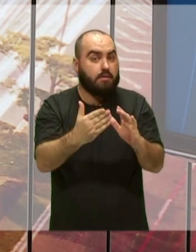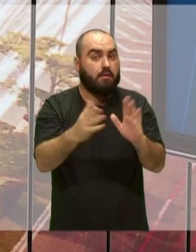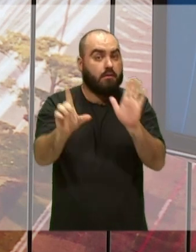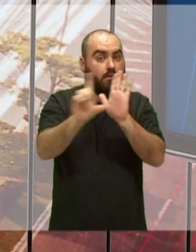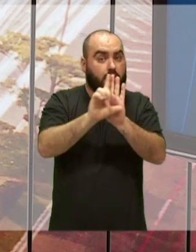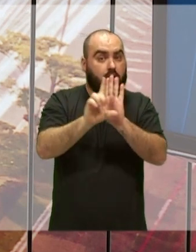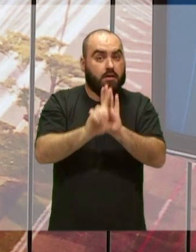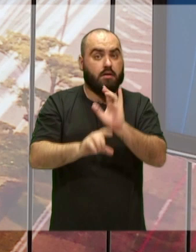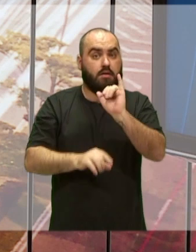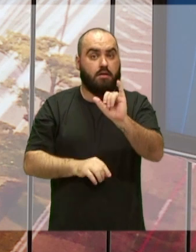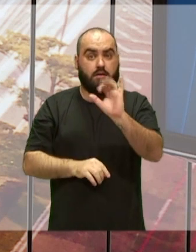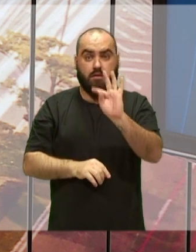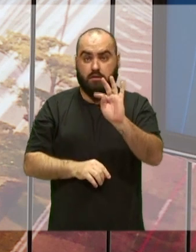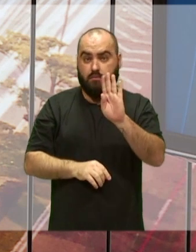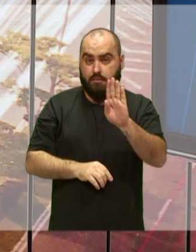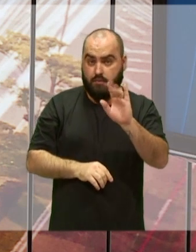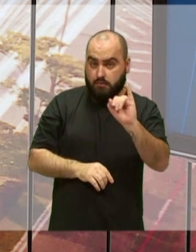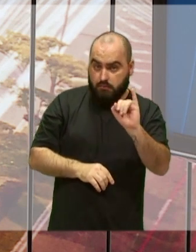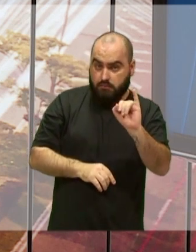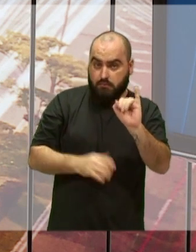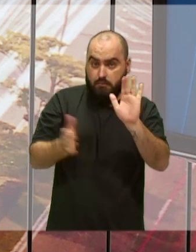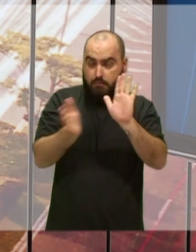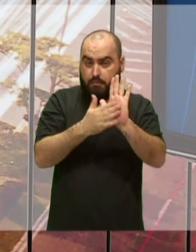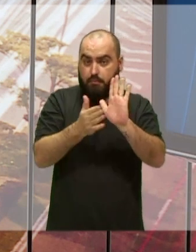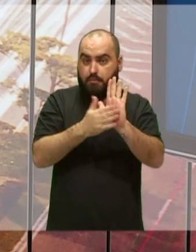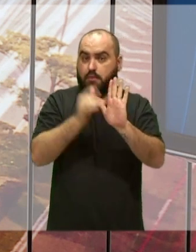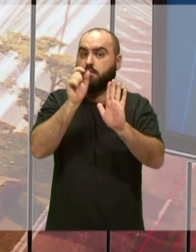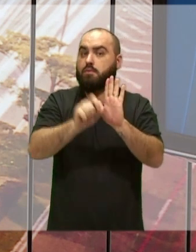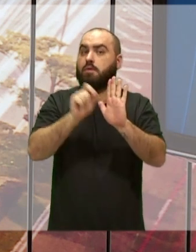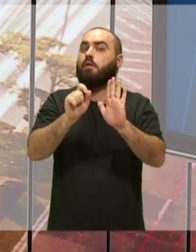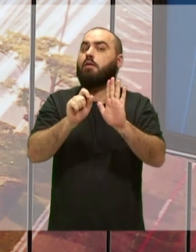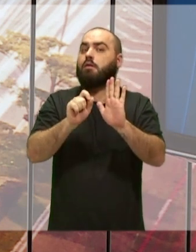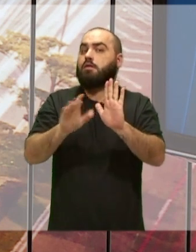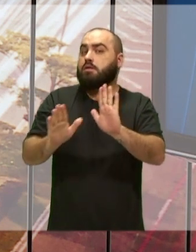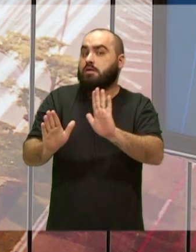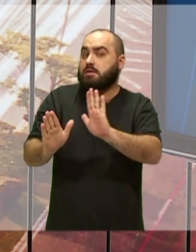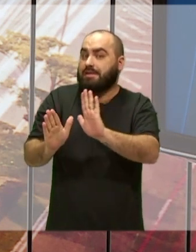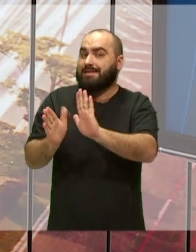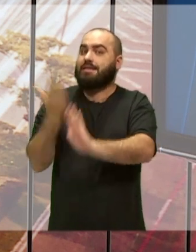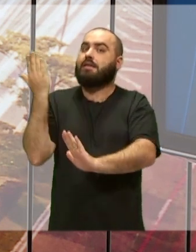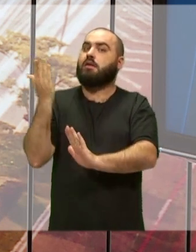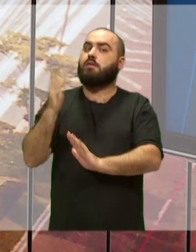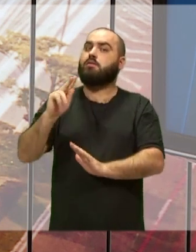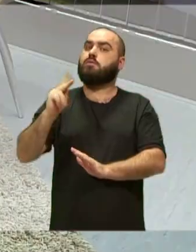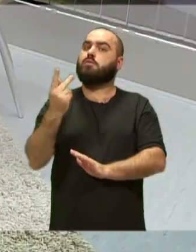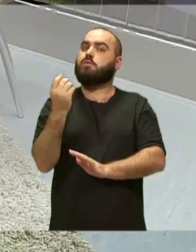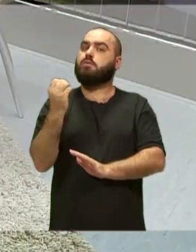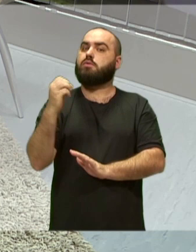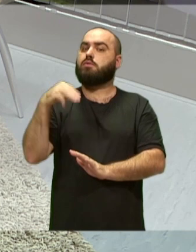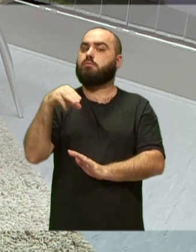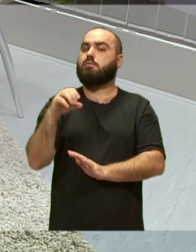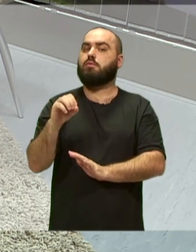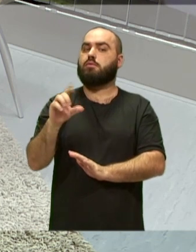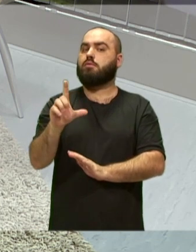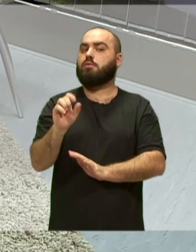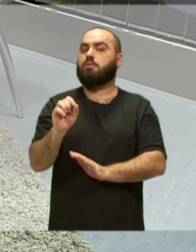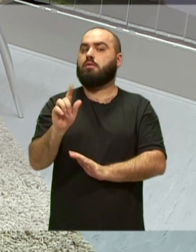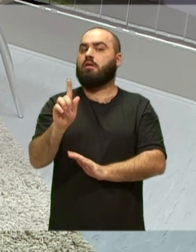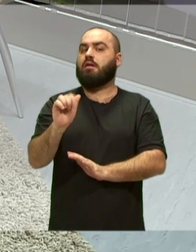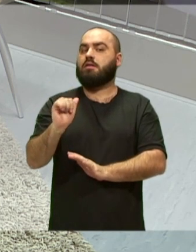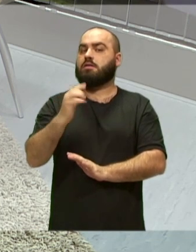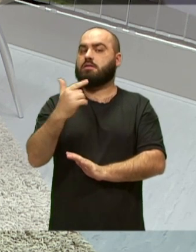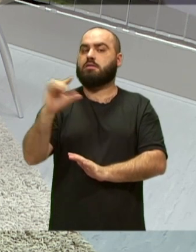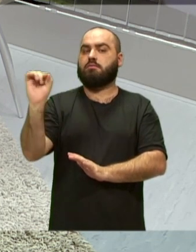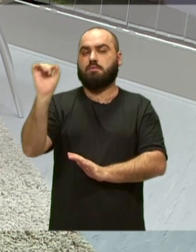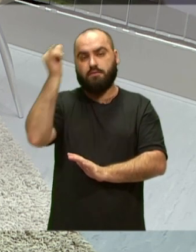e uma das suas propostas é a a subtração retirada da palavra homologação para evitar a